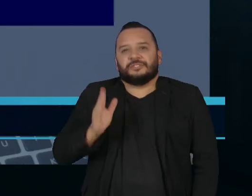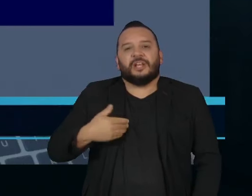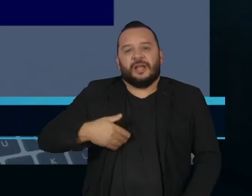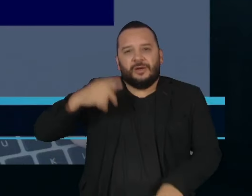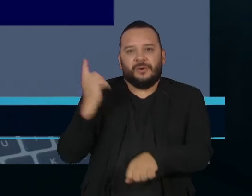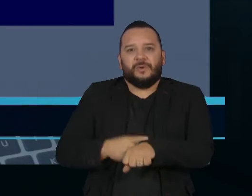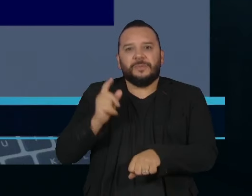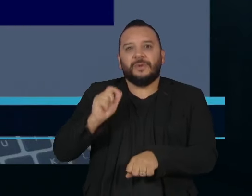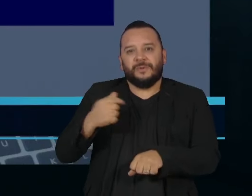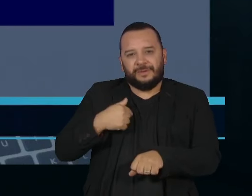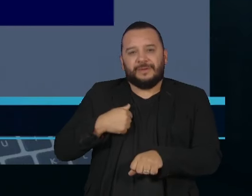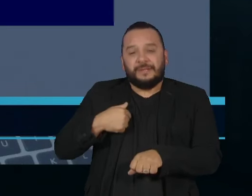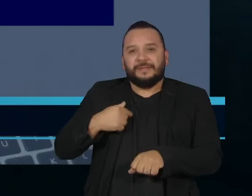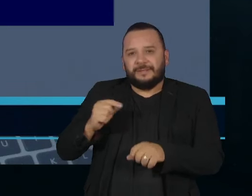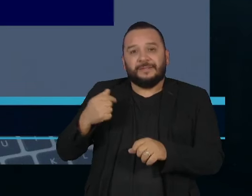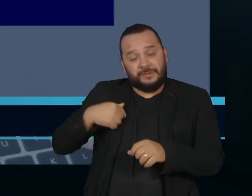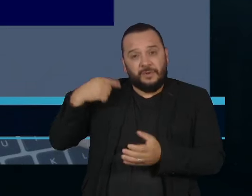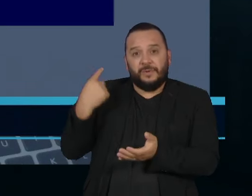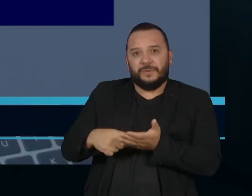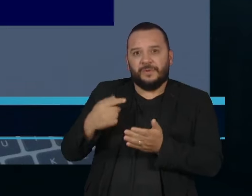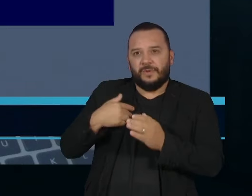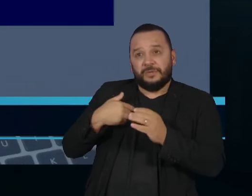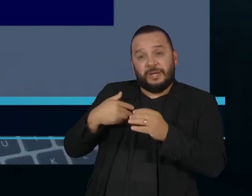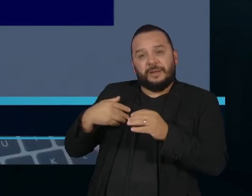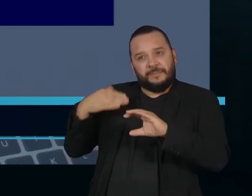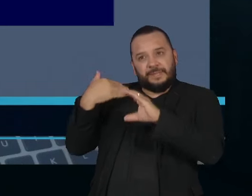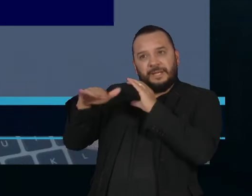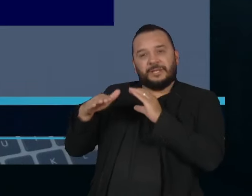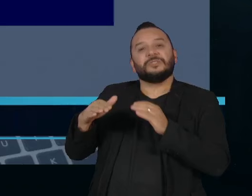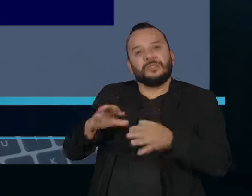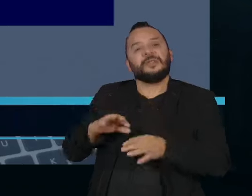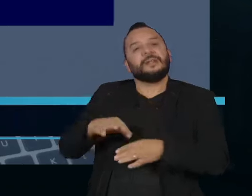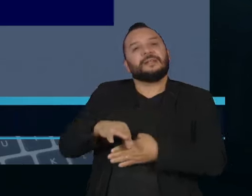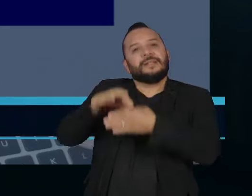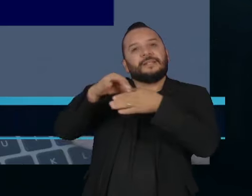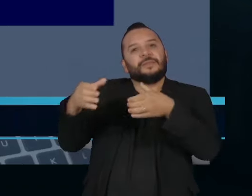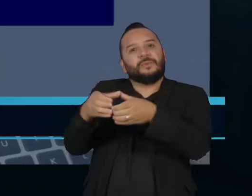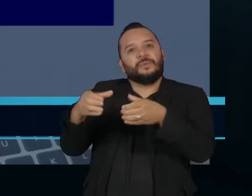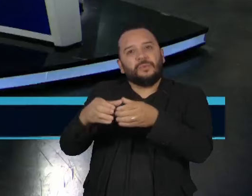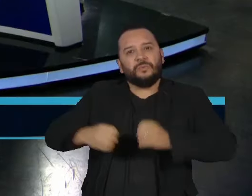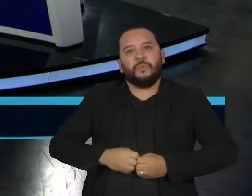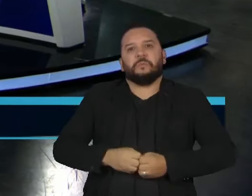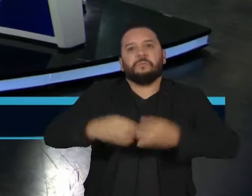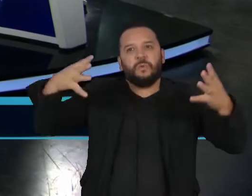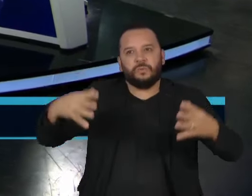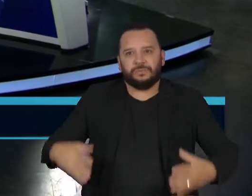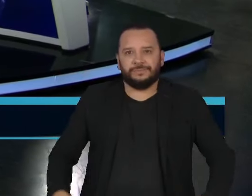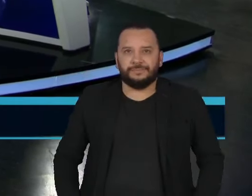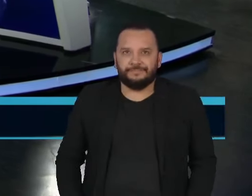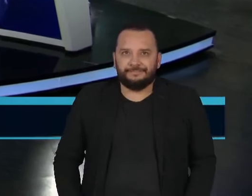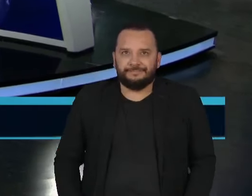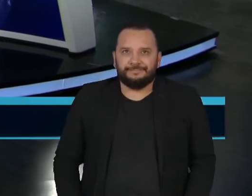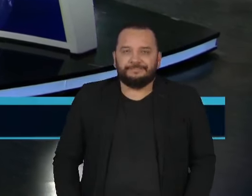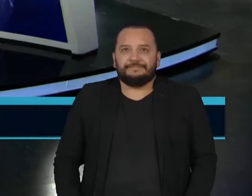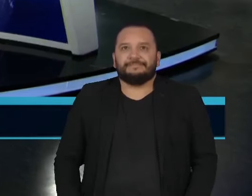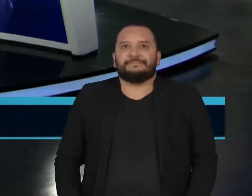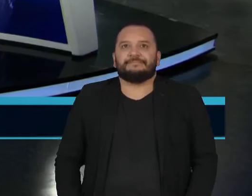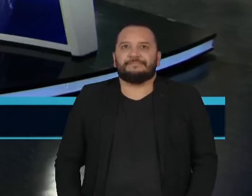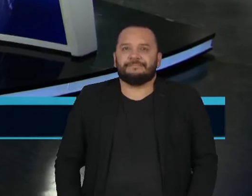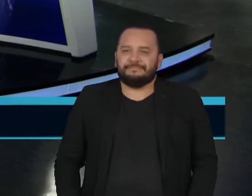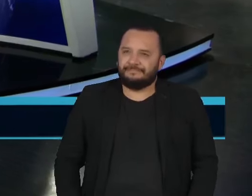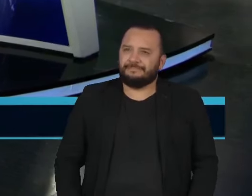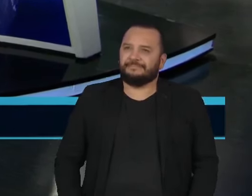uma mensagem que parecia ser de um líder do grupo, detonando as explosões. Mariana, essa ação